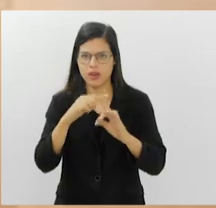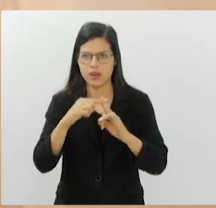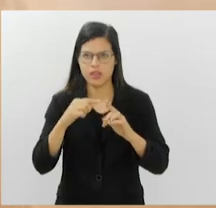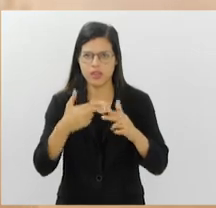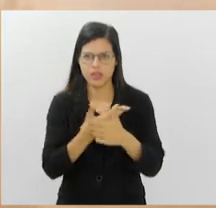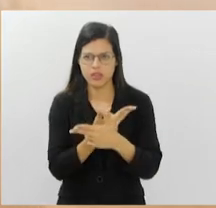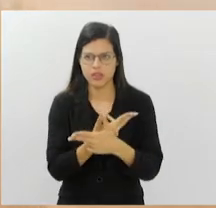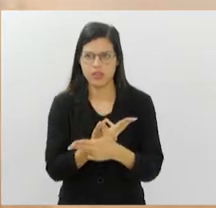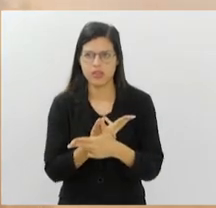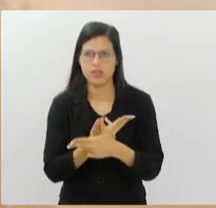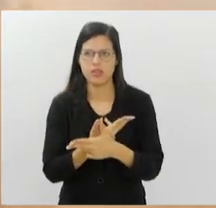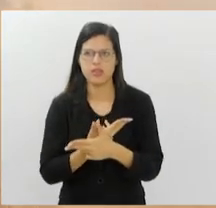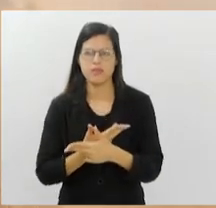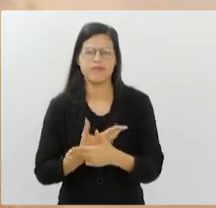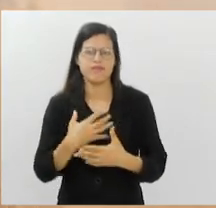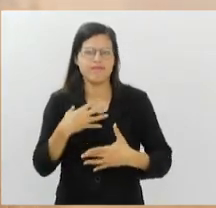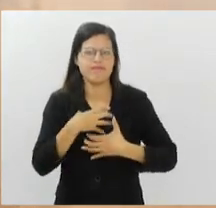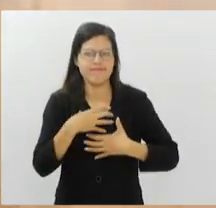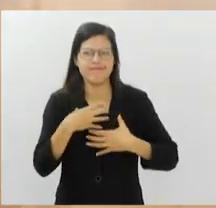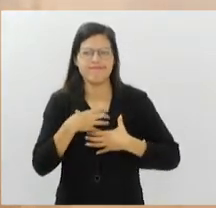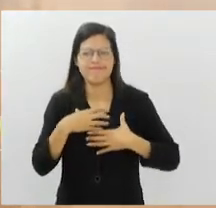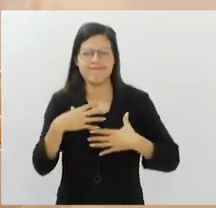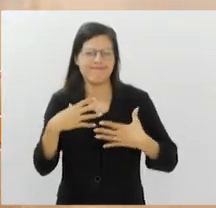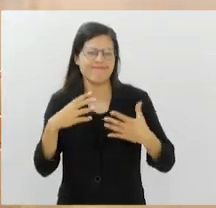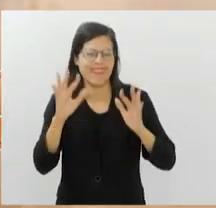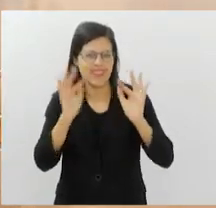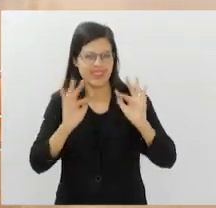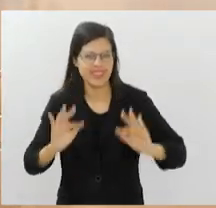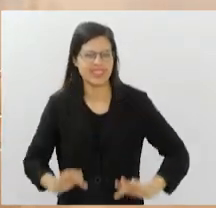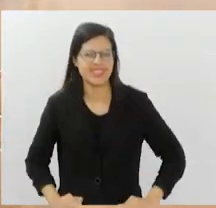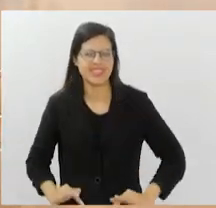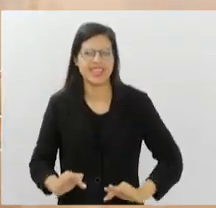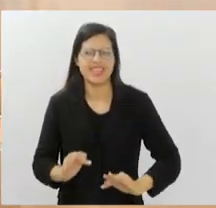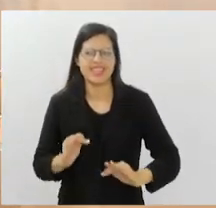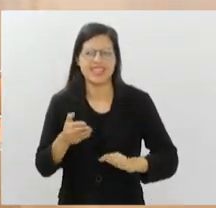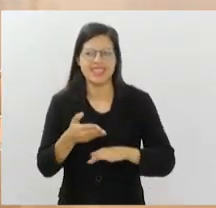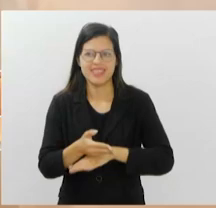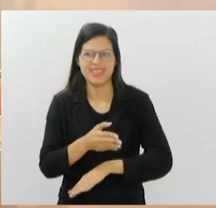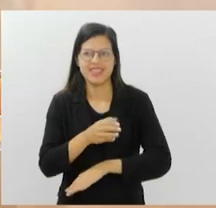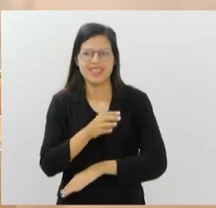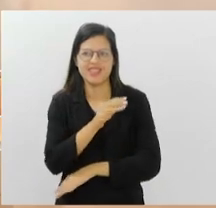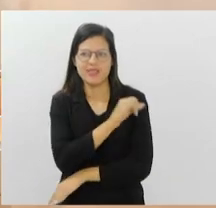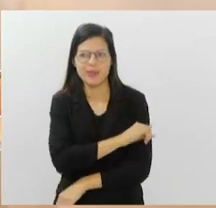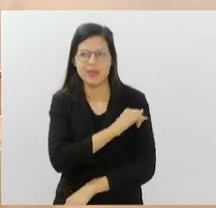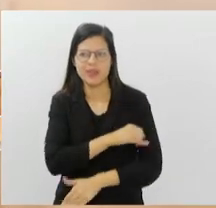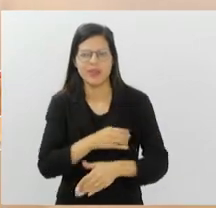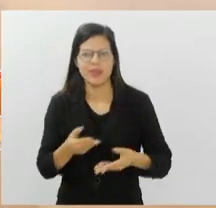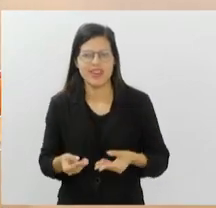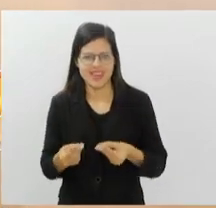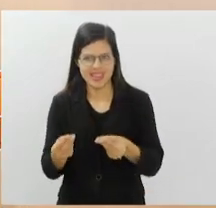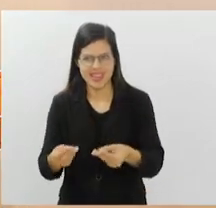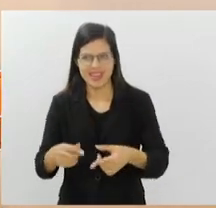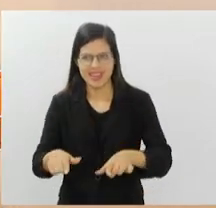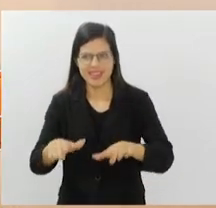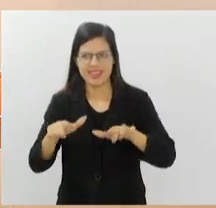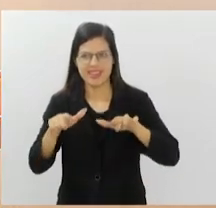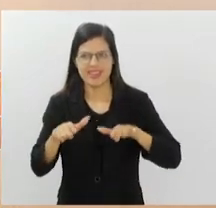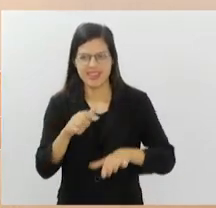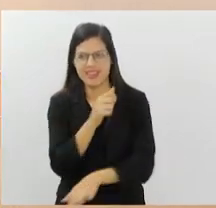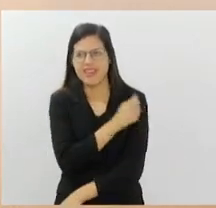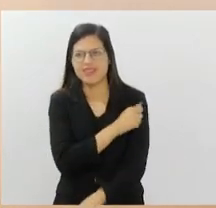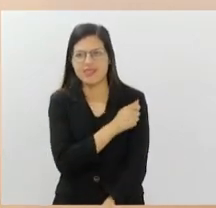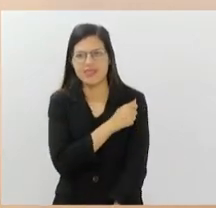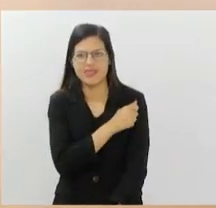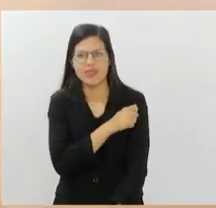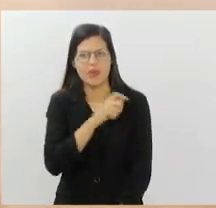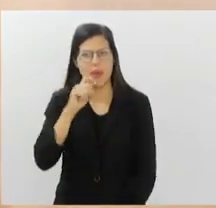É uma emoção imensa estar hoje aqui no Rio de Janeiro para a entrega dos certificados para os alunos